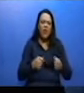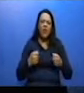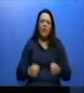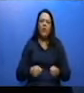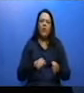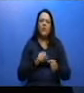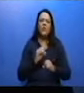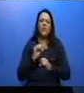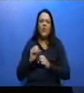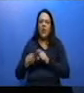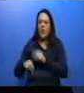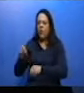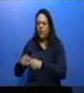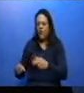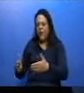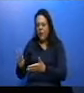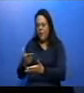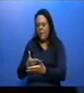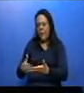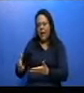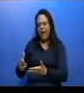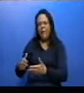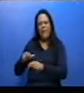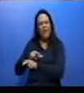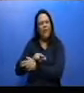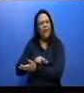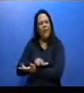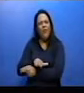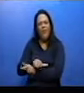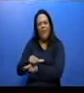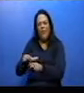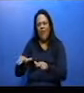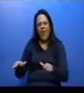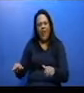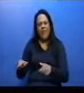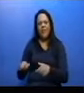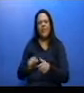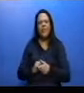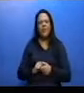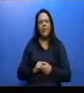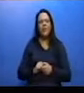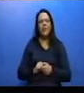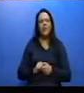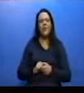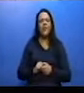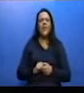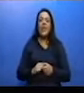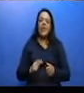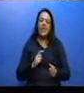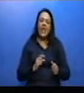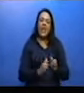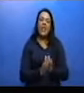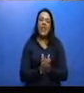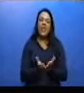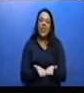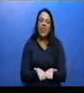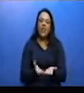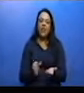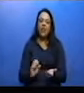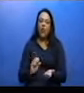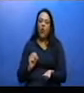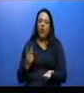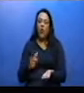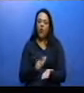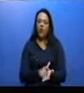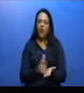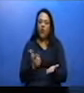objetos, muitos outros. Essas fontes, por sua vez, podem ser encontradas nos livros, nos jornais,